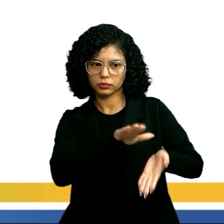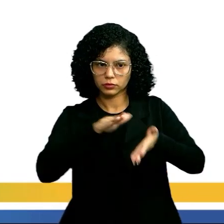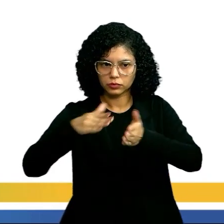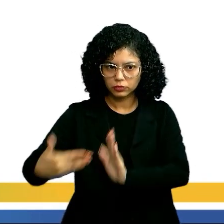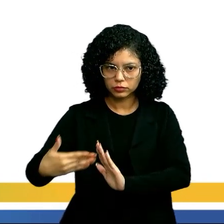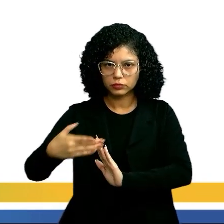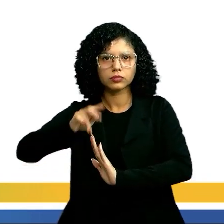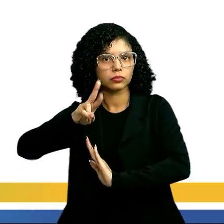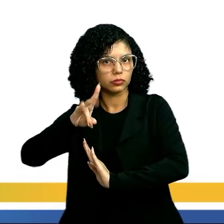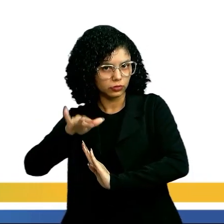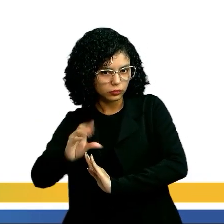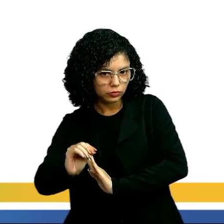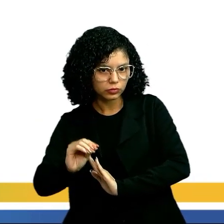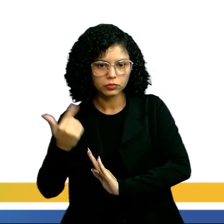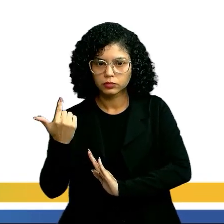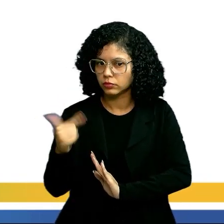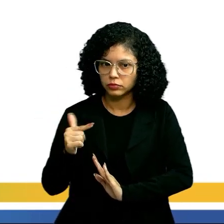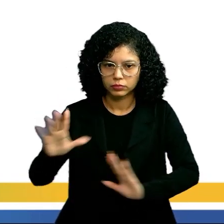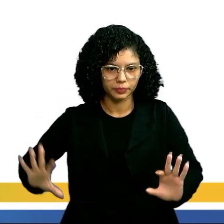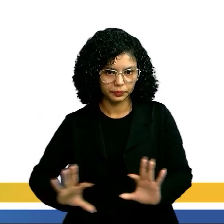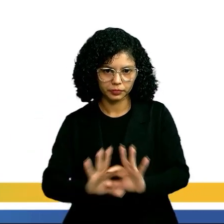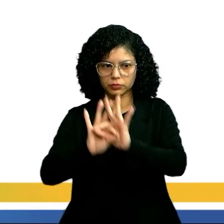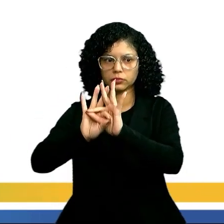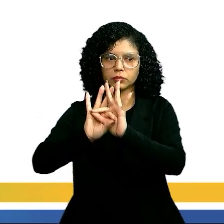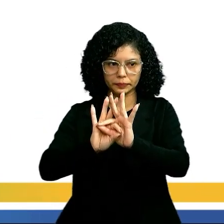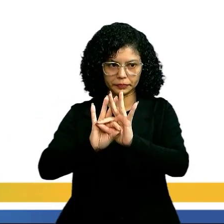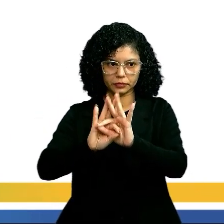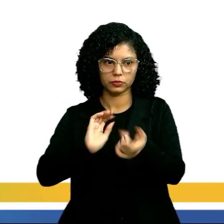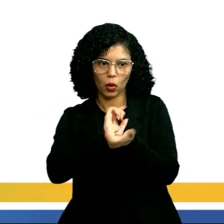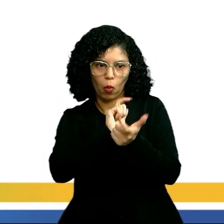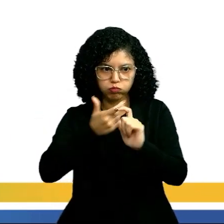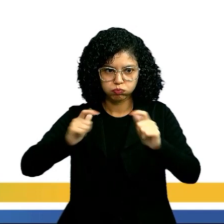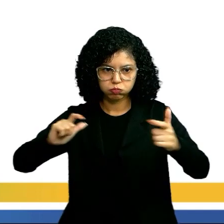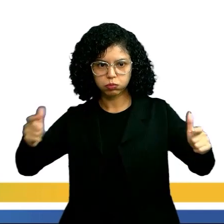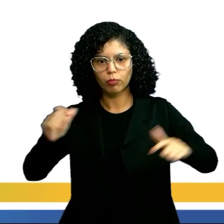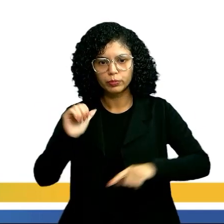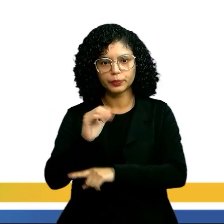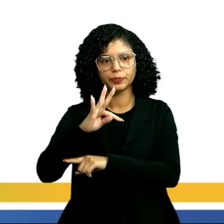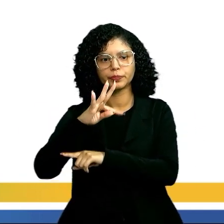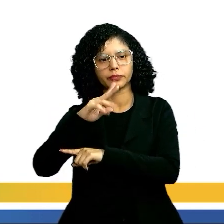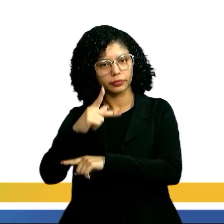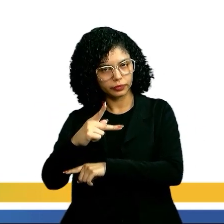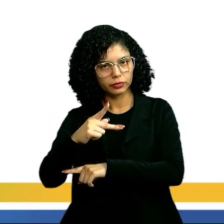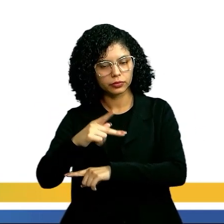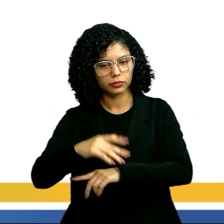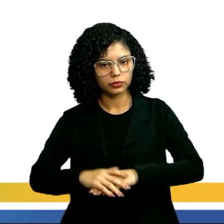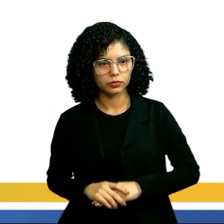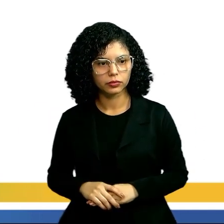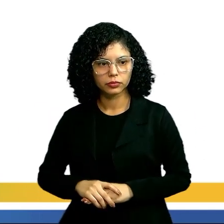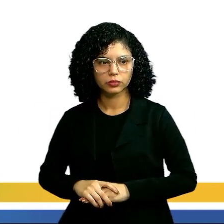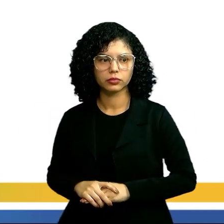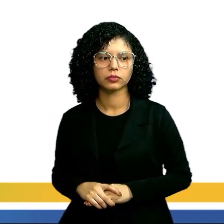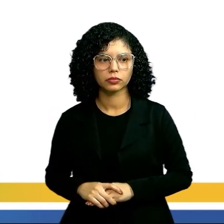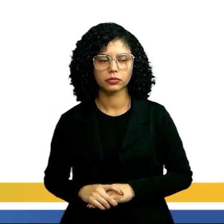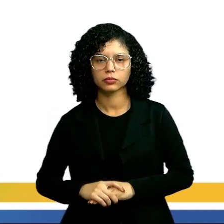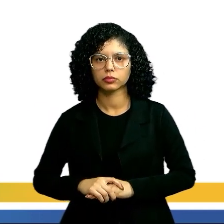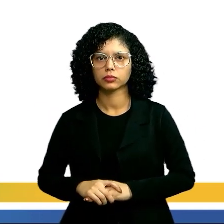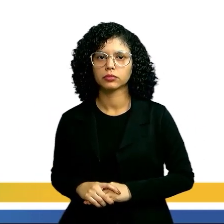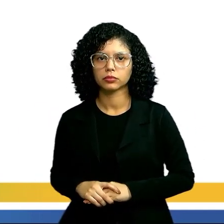de glicogênio. Não há relação. O aumento da formação de moléculas de